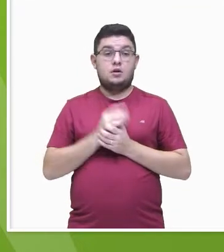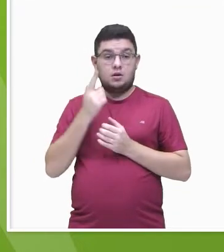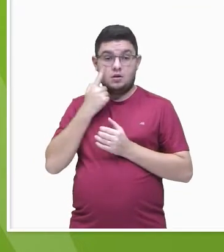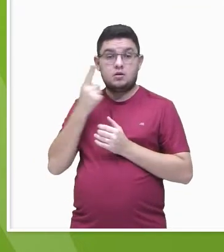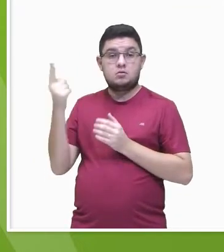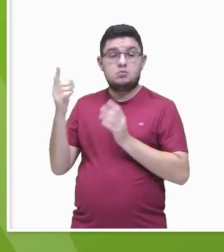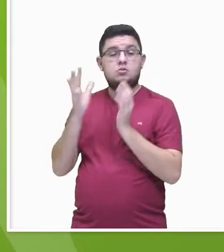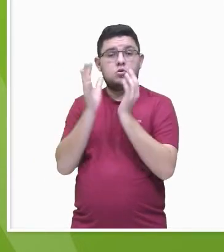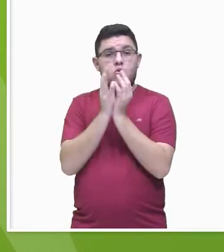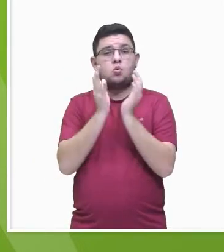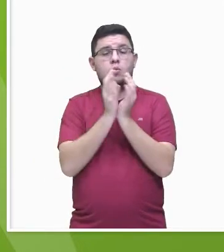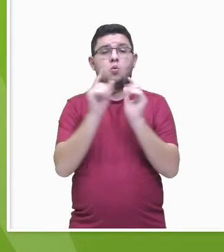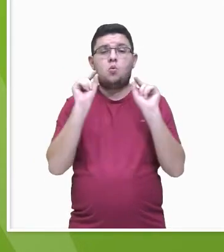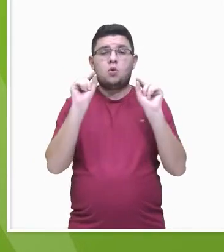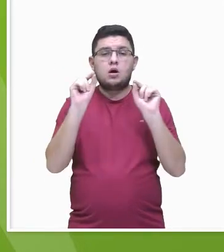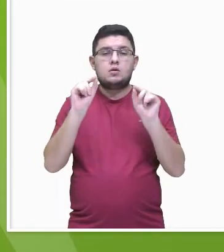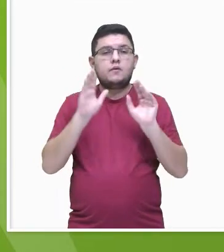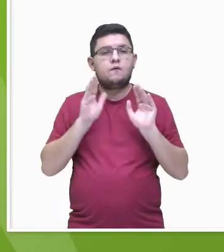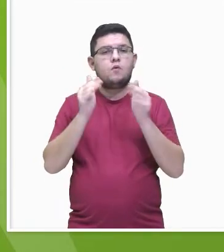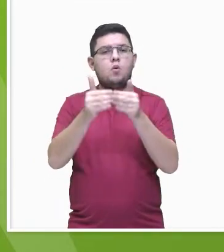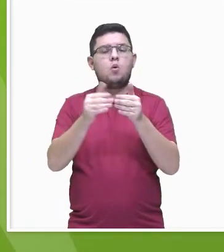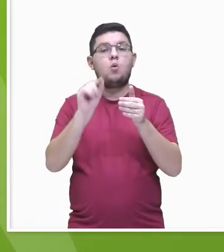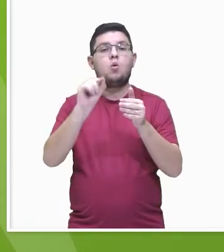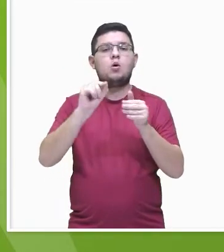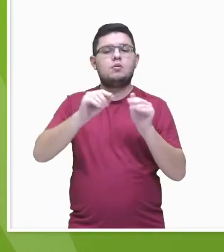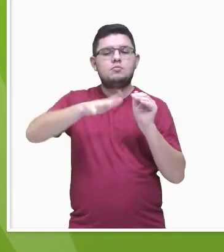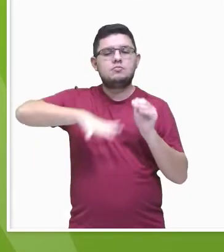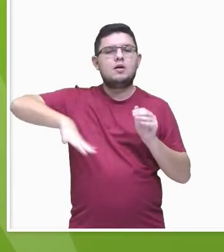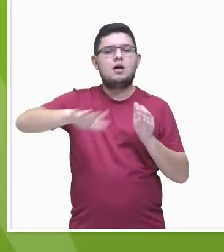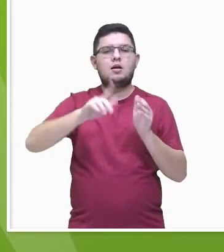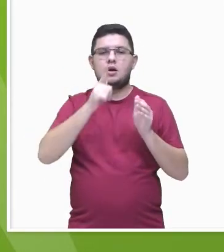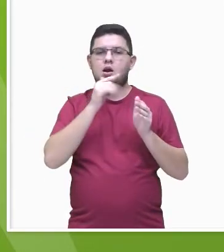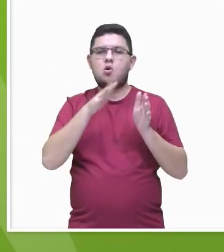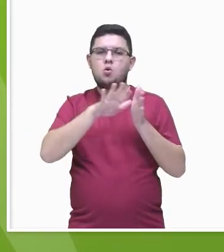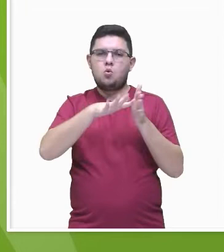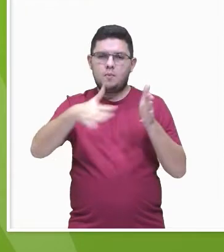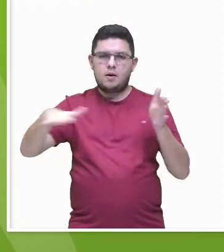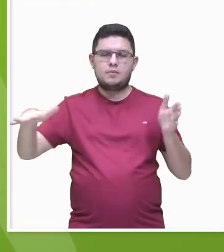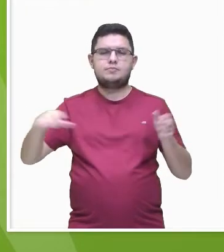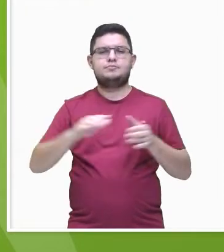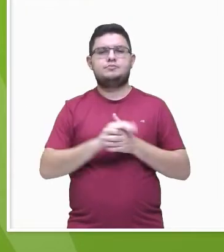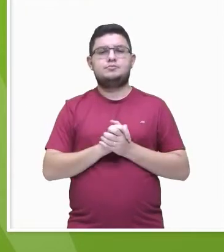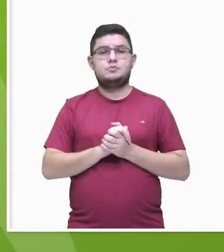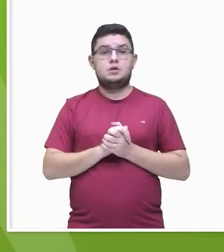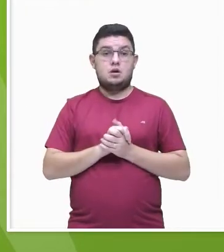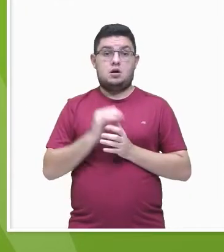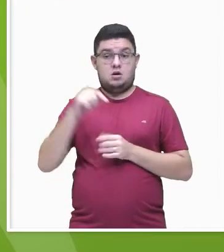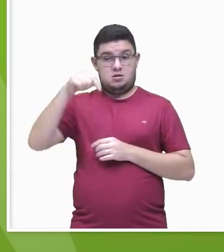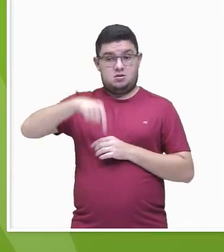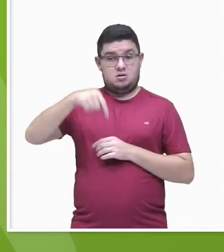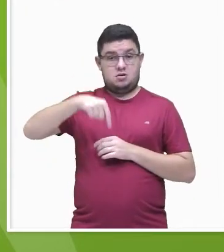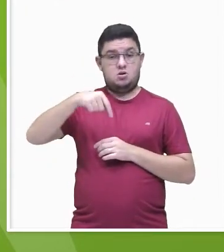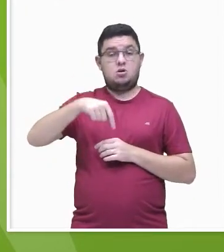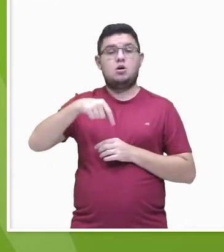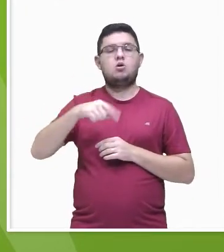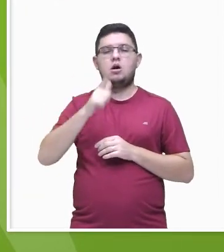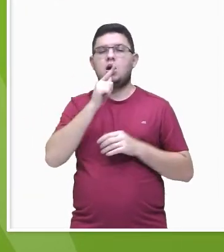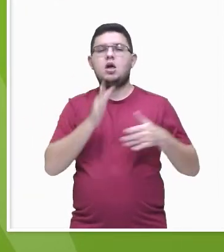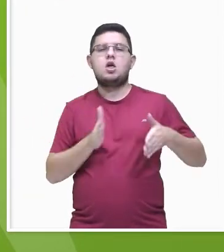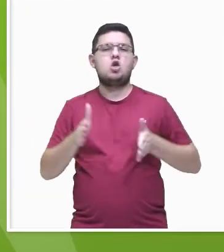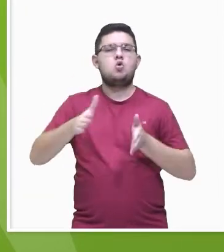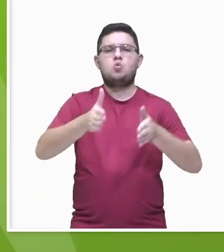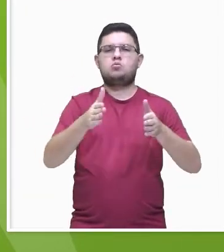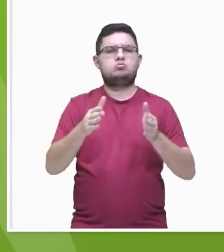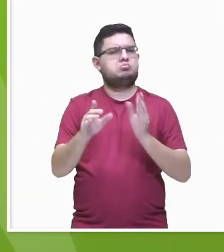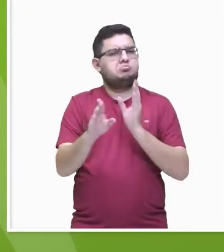de animais exclusivamente marinhos. Infelizmente, a gente não vai encontrar esses animais aqui no rio, né?